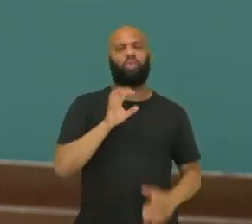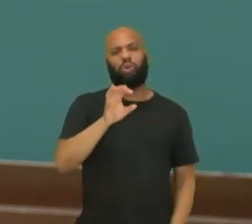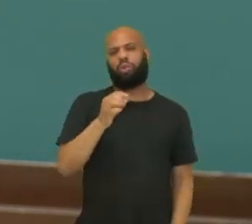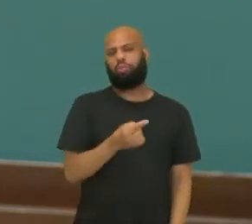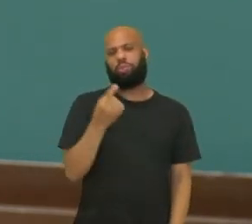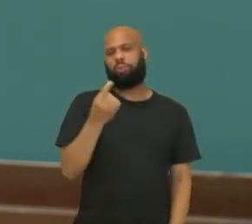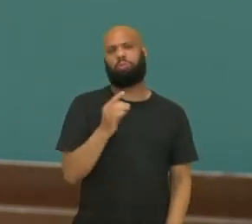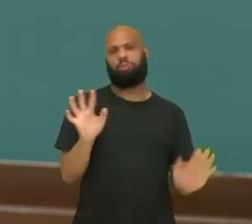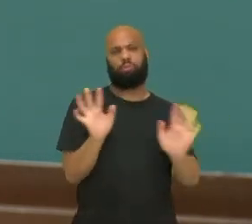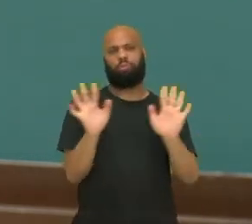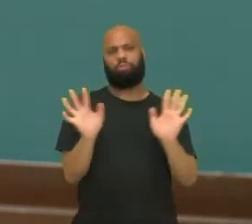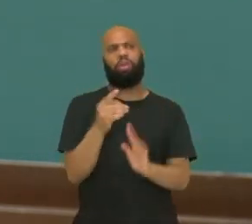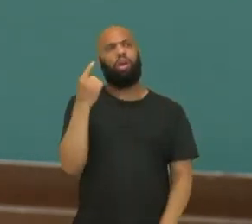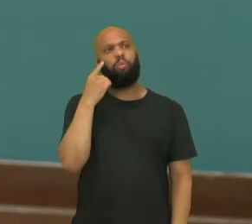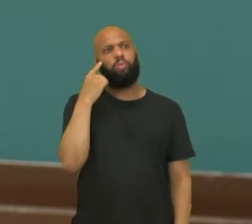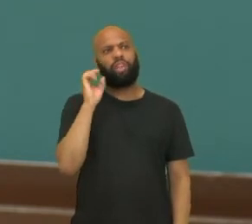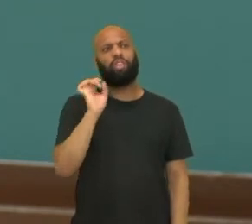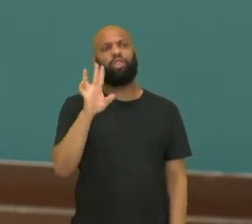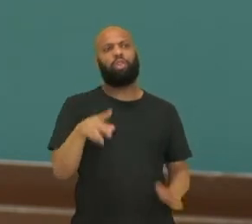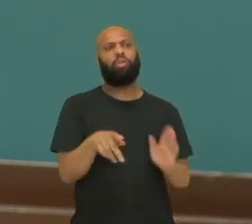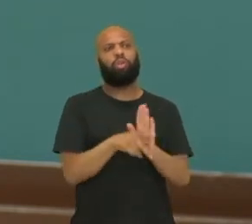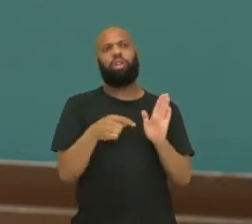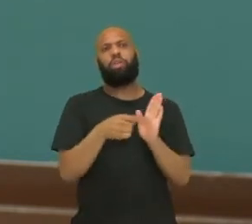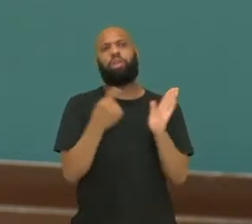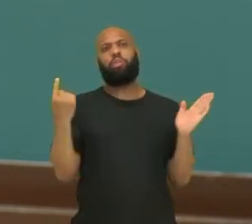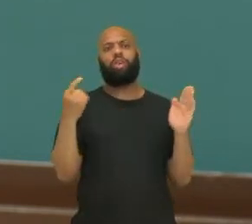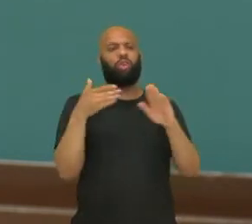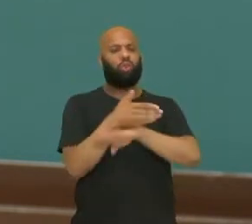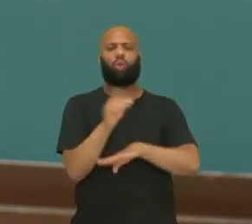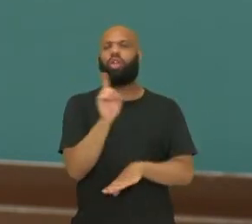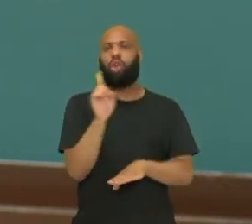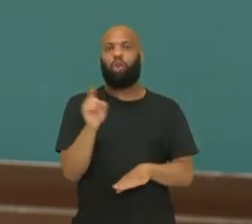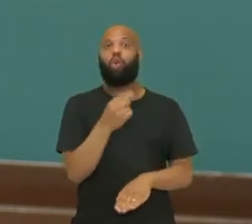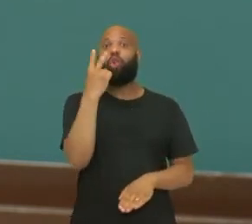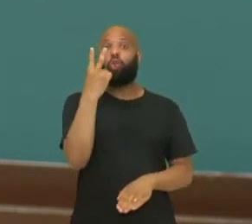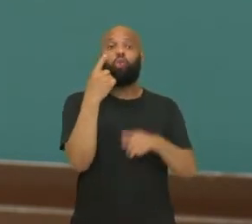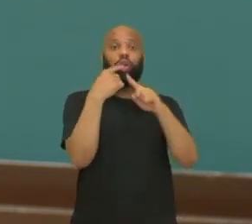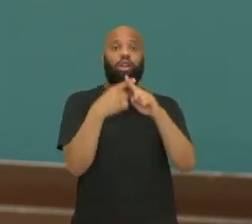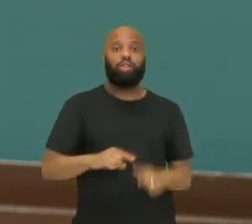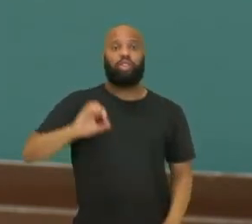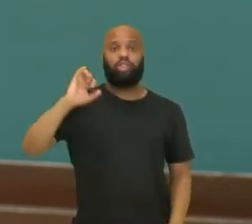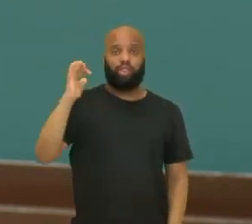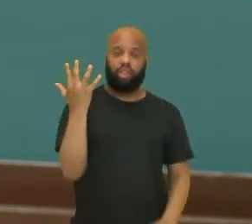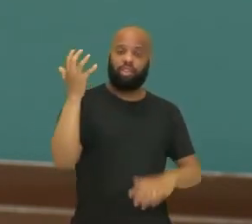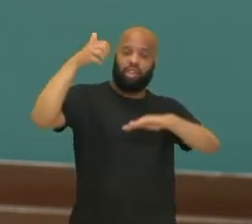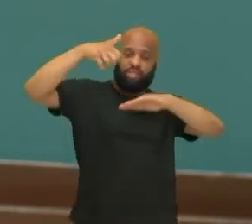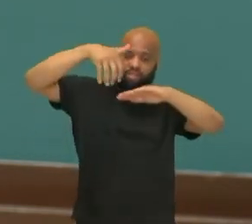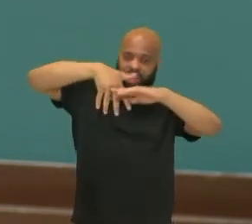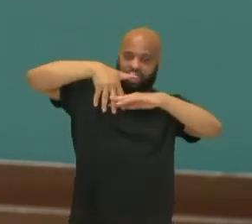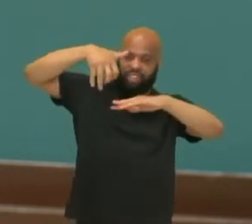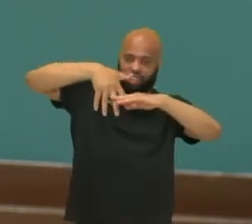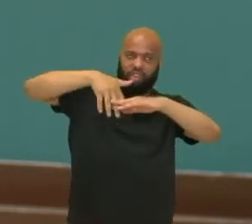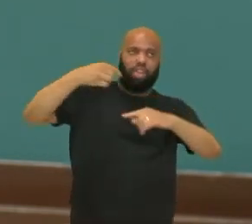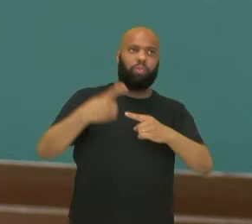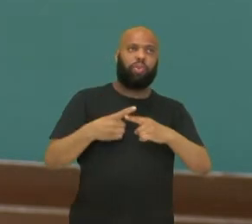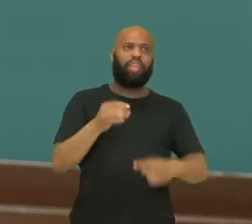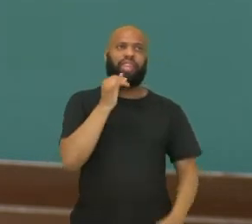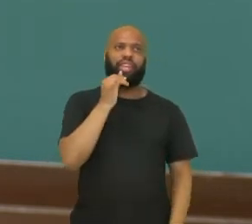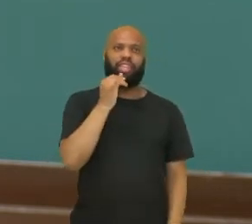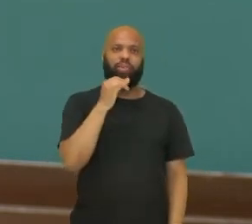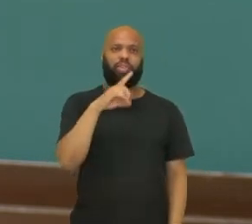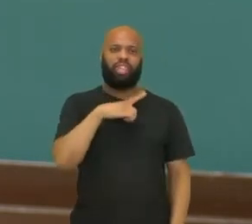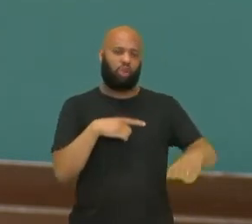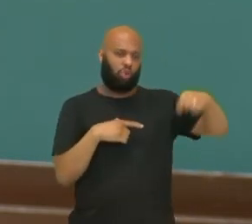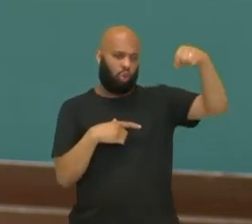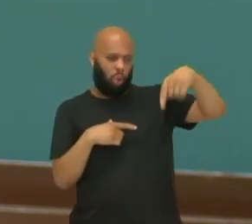eu deduzo que ele pensa só na primeira entrada. E, pessoal, não. O raio de luz, pensa que aqui é a gota está